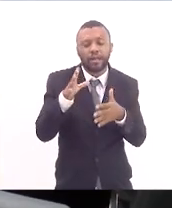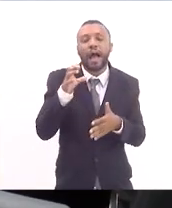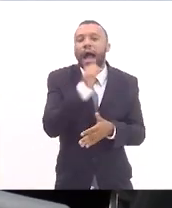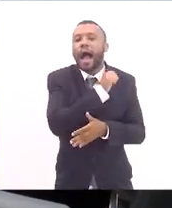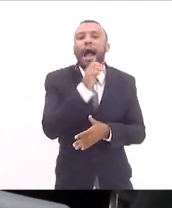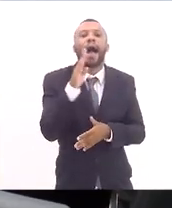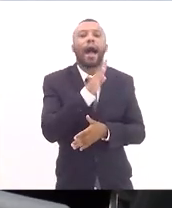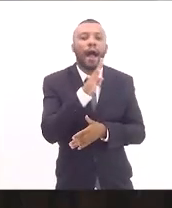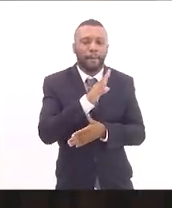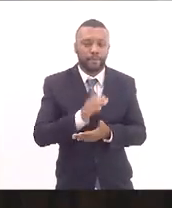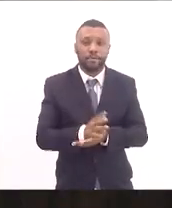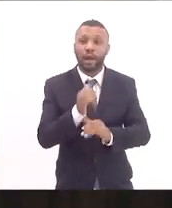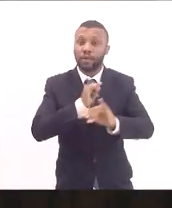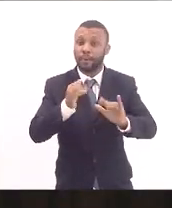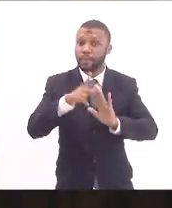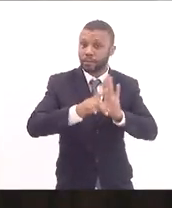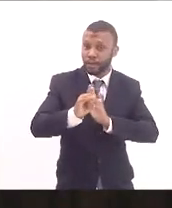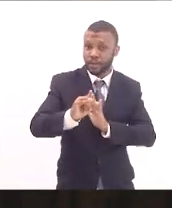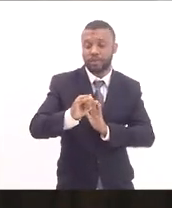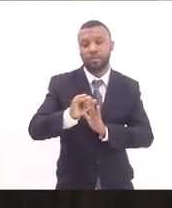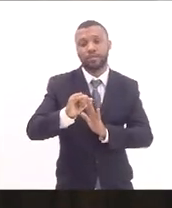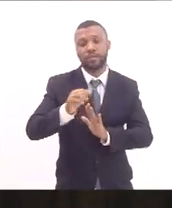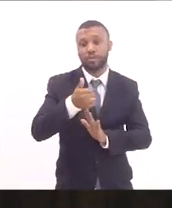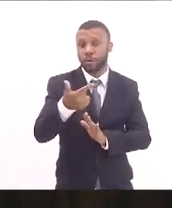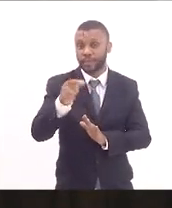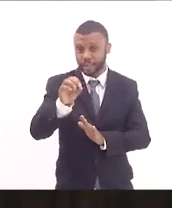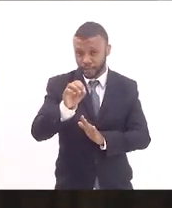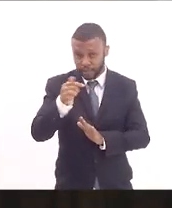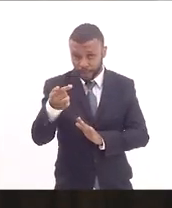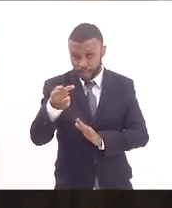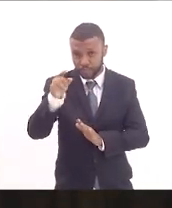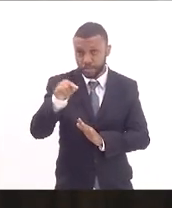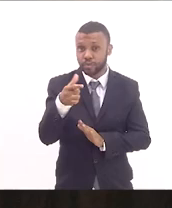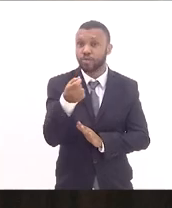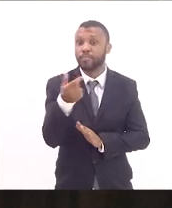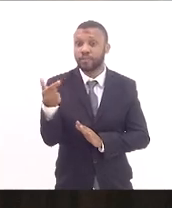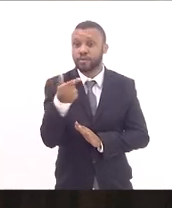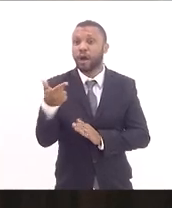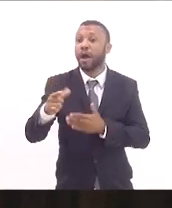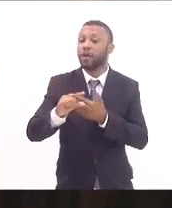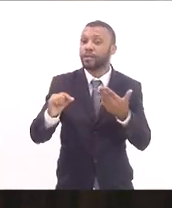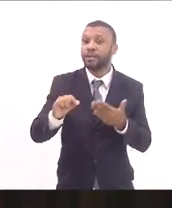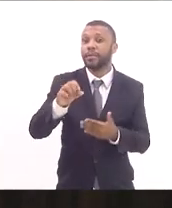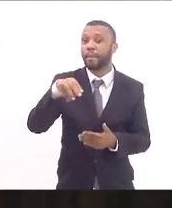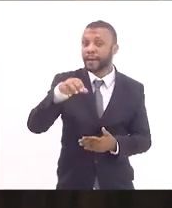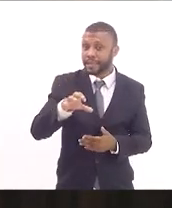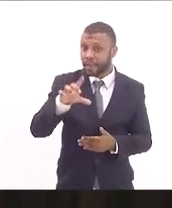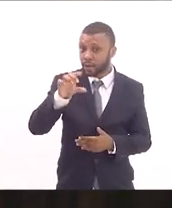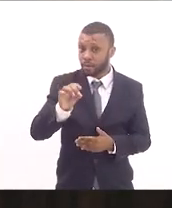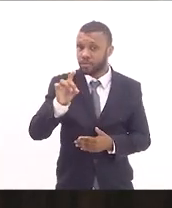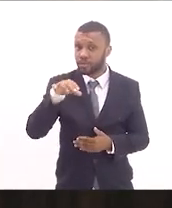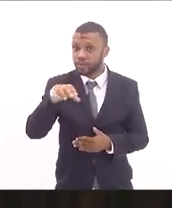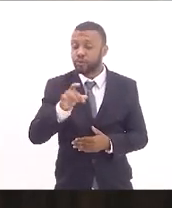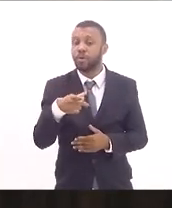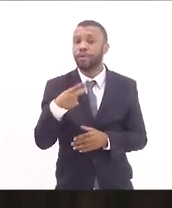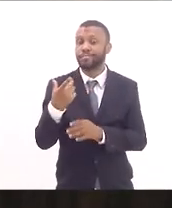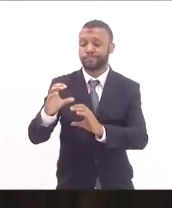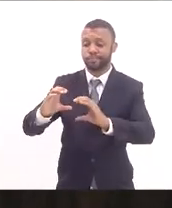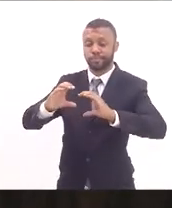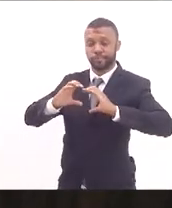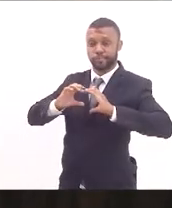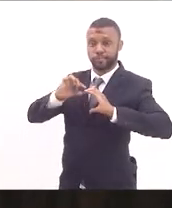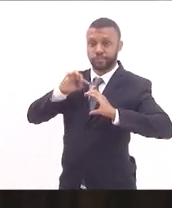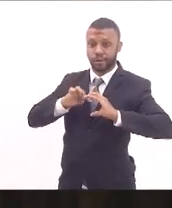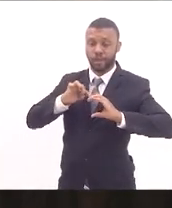rápido aqui anuncio projeto de resolução do 07 22 de autoria do deputado Marcelo Dino concede medalha Tiradentes ao